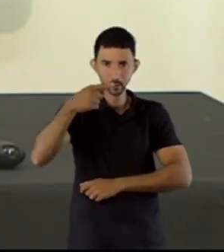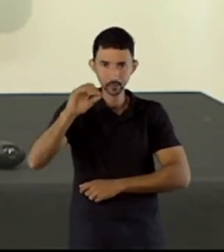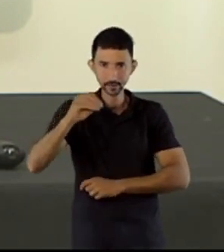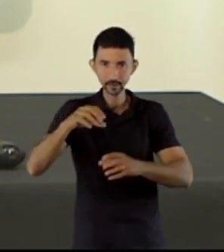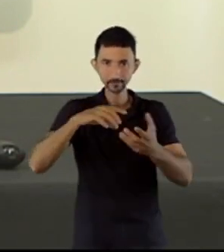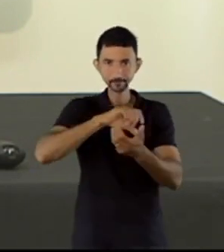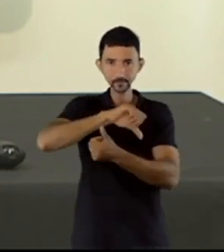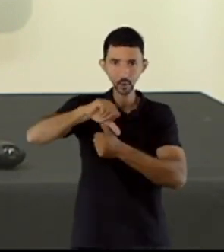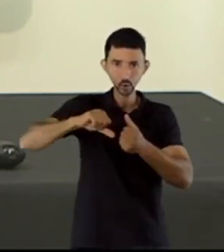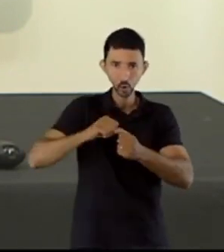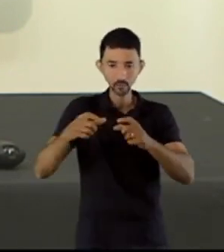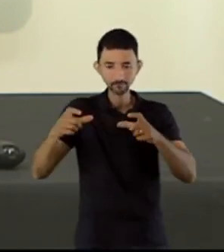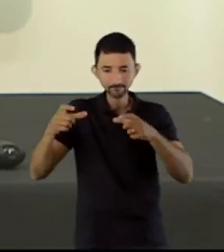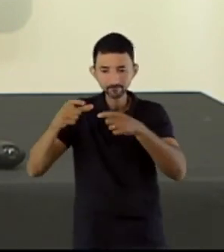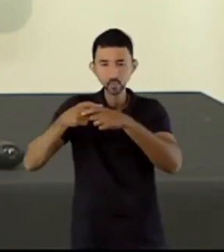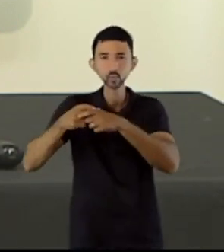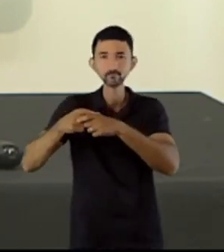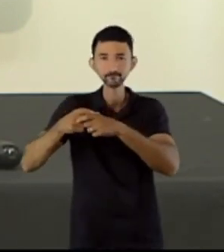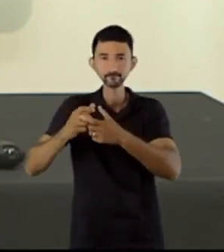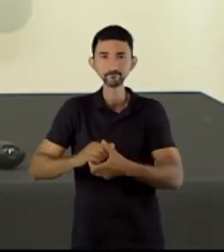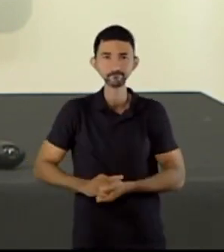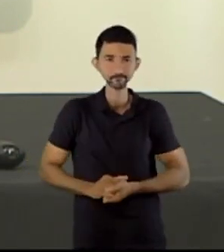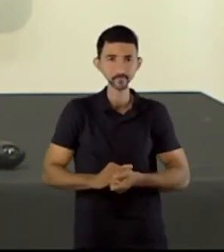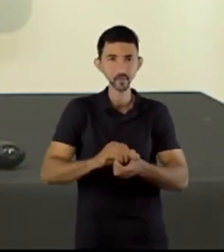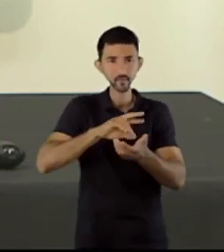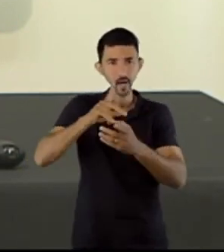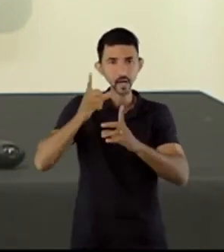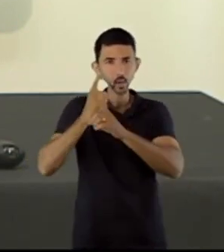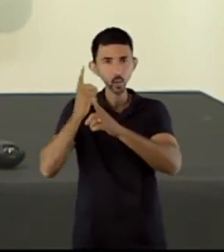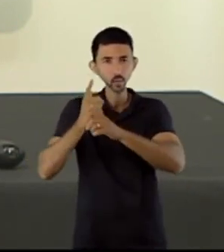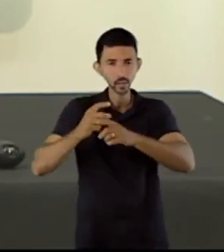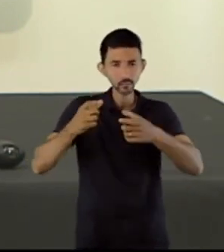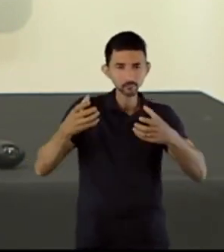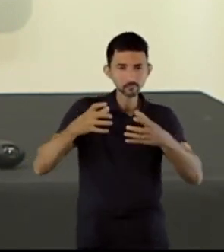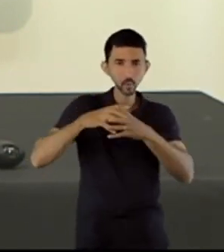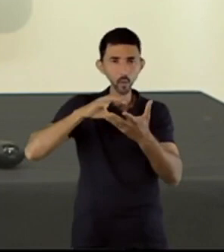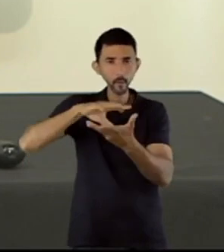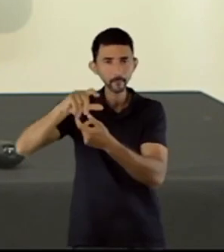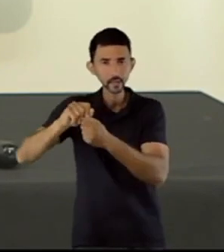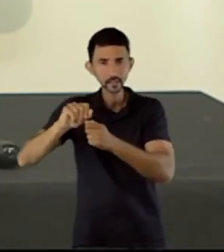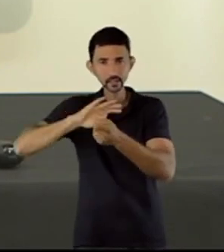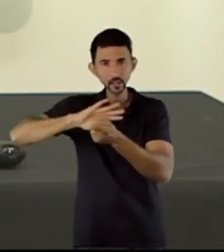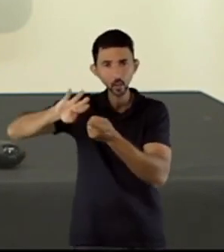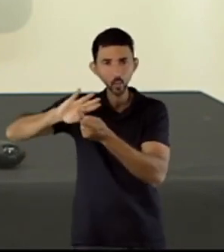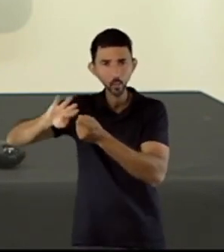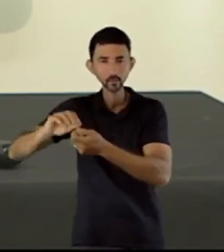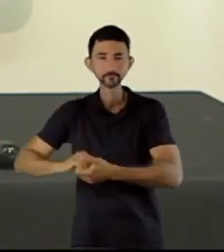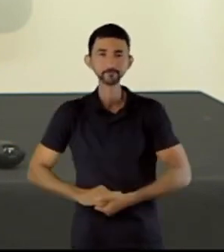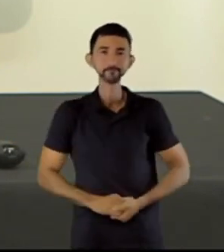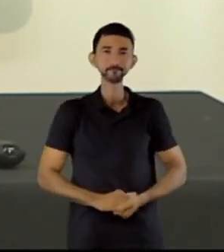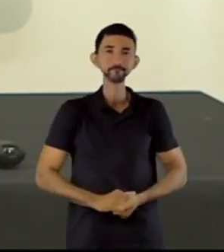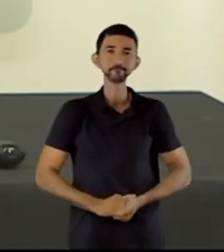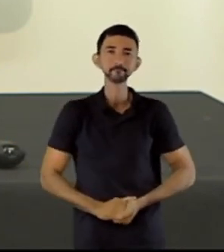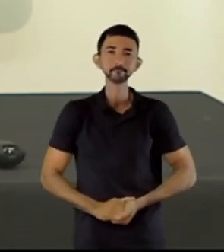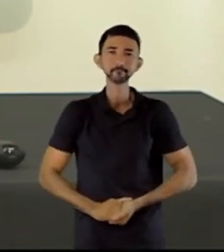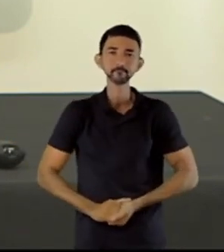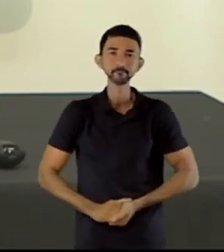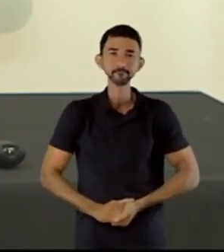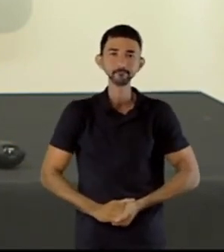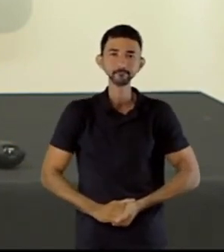categoria de planeta anão, né, como outros que foram descobertos ao longo da história da ciência, tudo